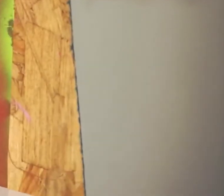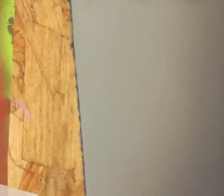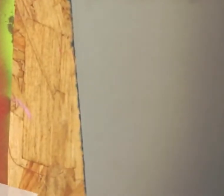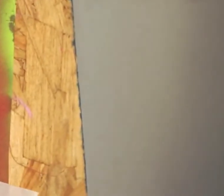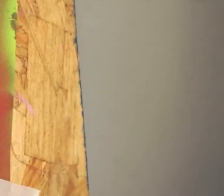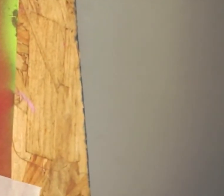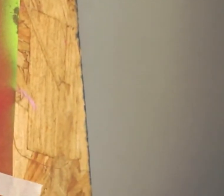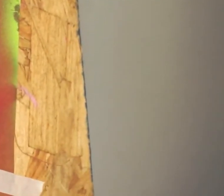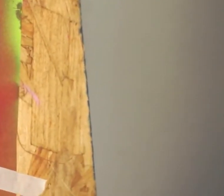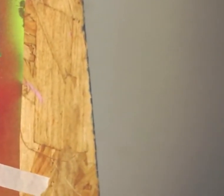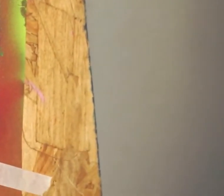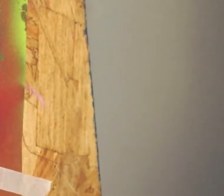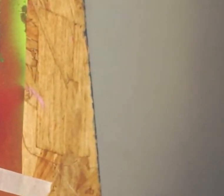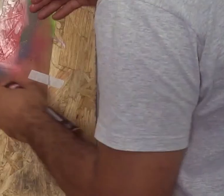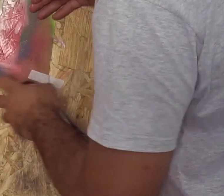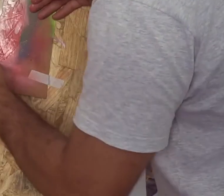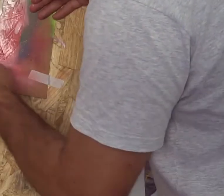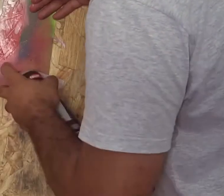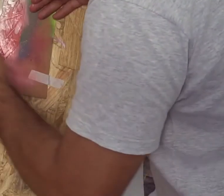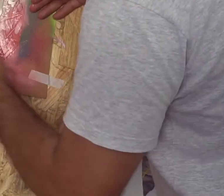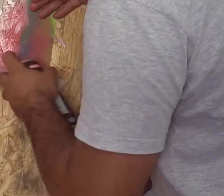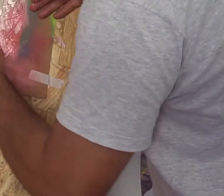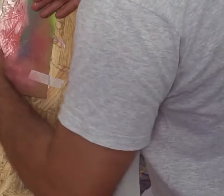fazendo como se fosse um brigadeiro.